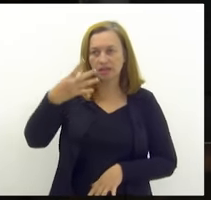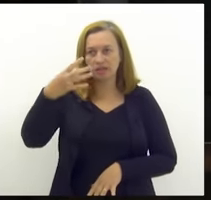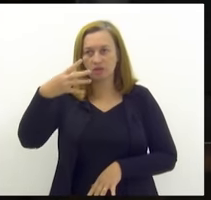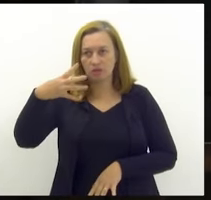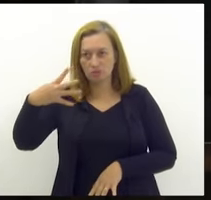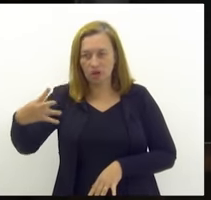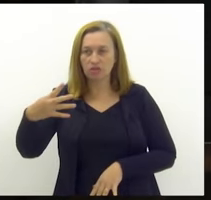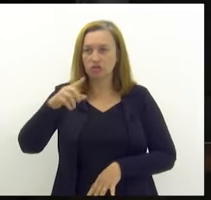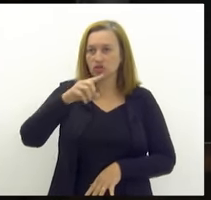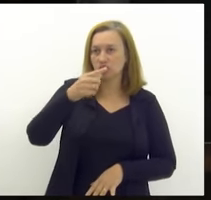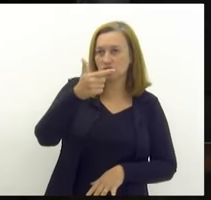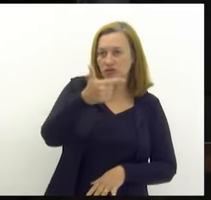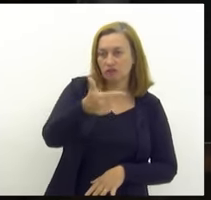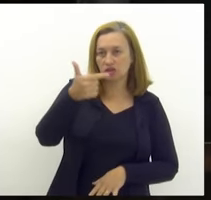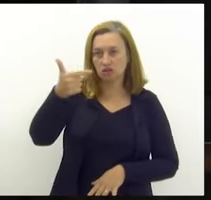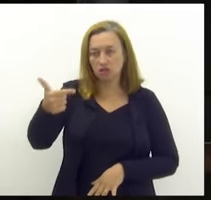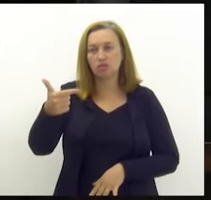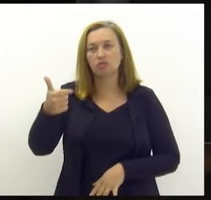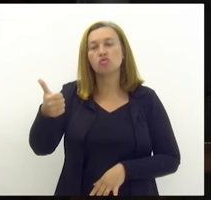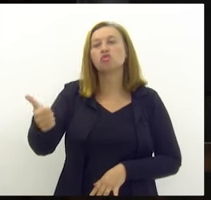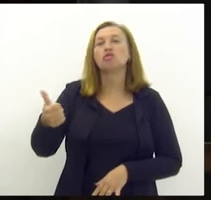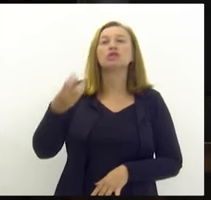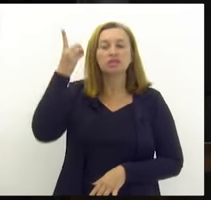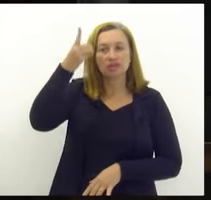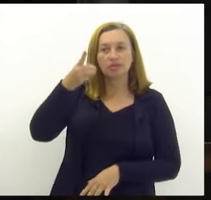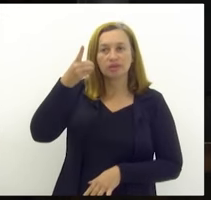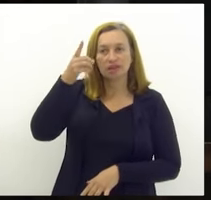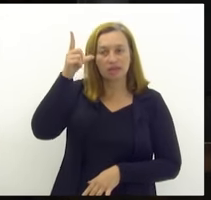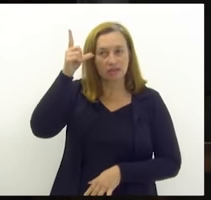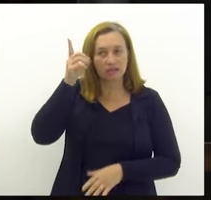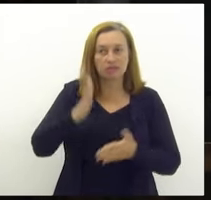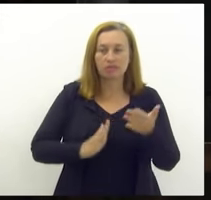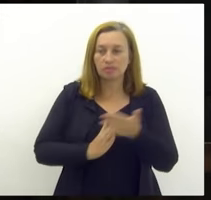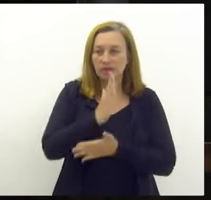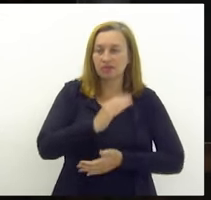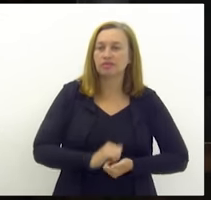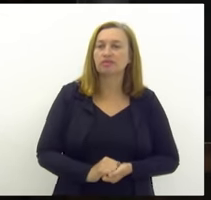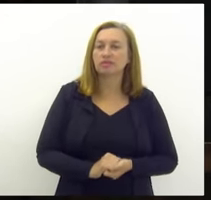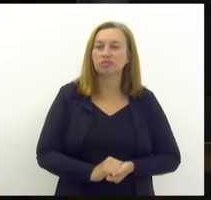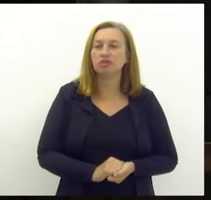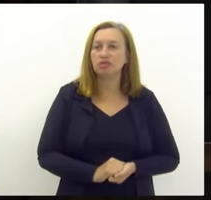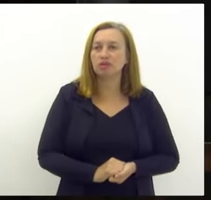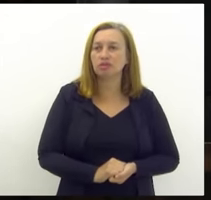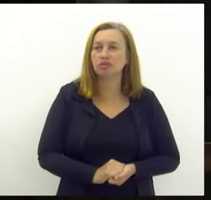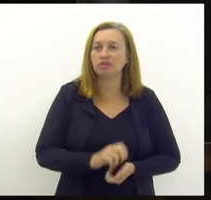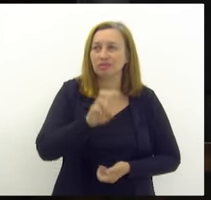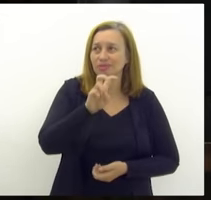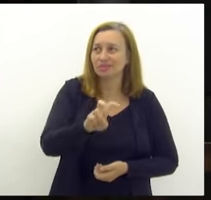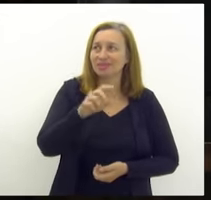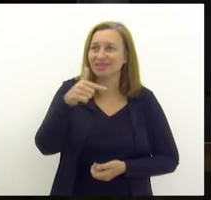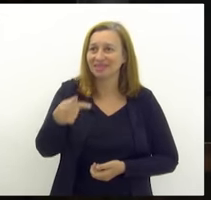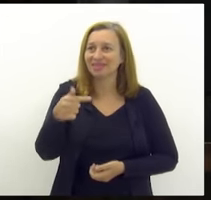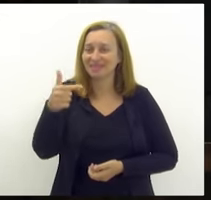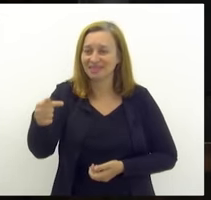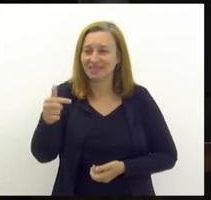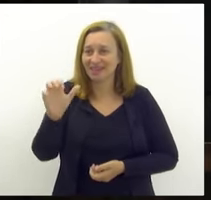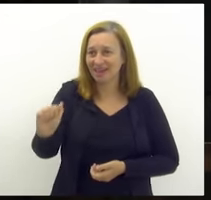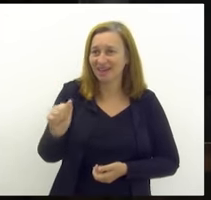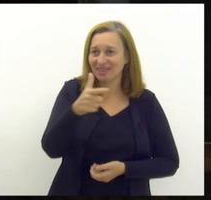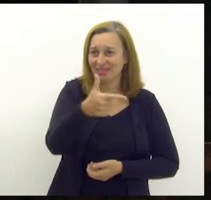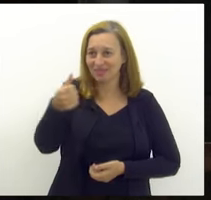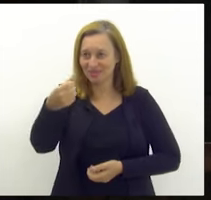21 de autoria deputada Lucinha em votação aprovado 577 a de